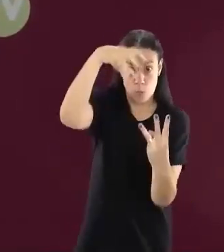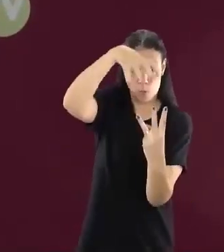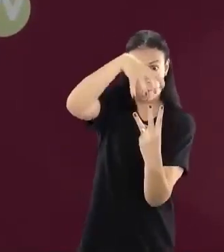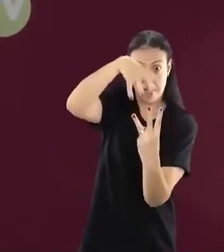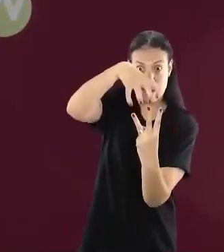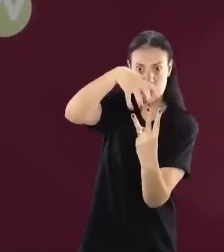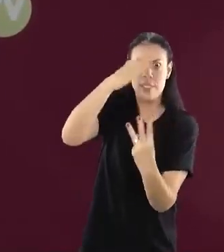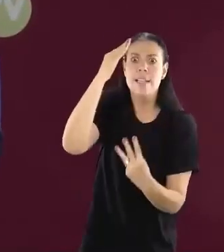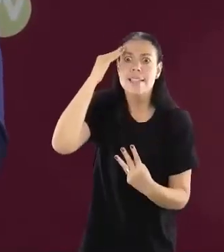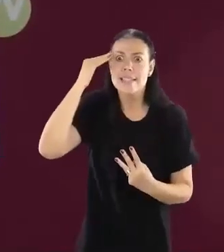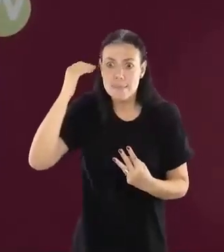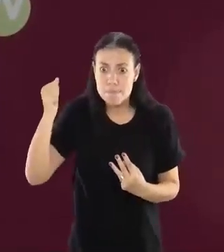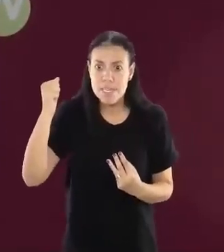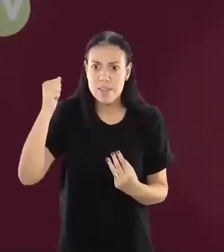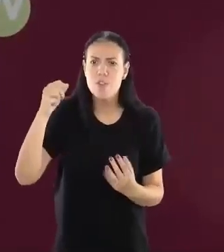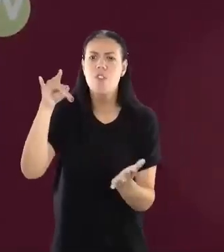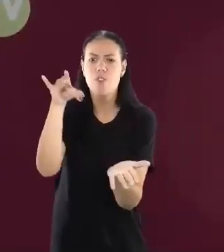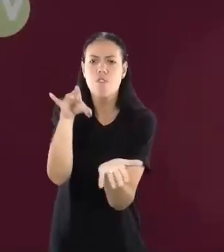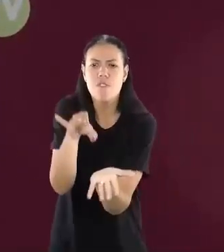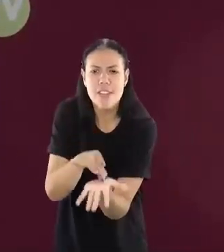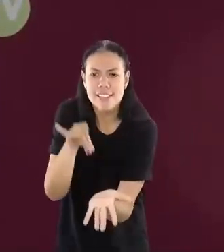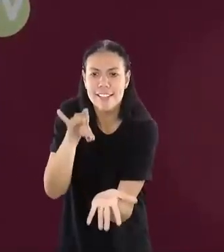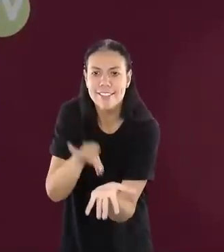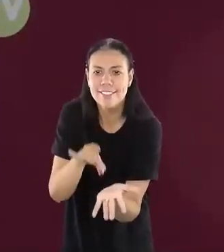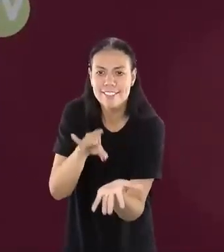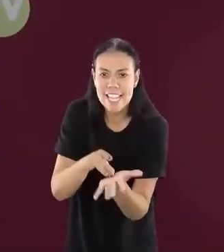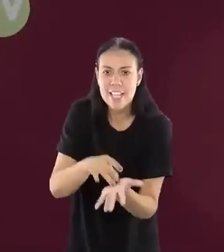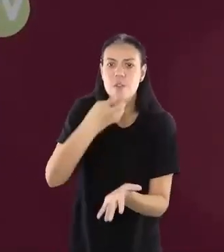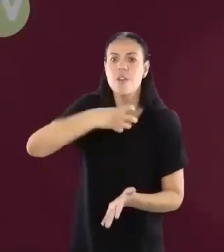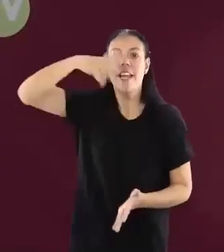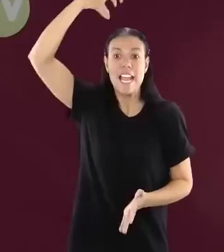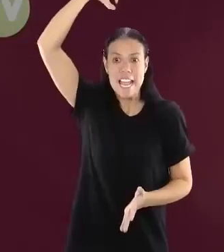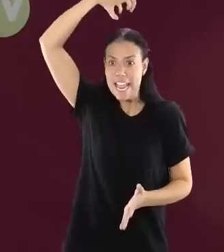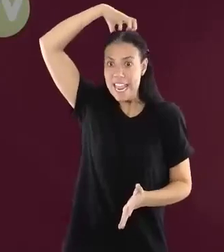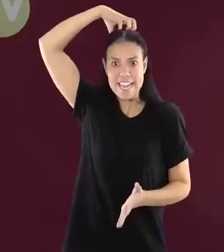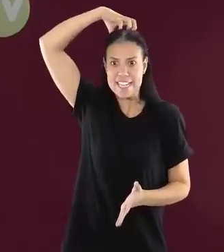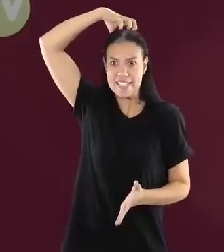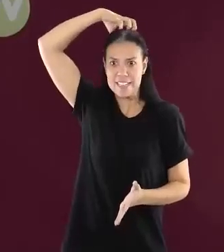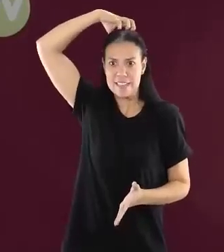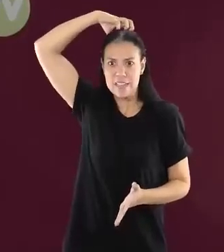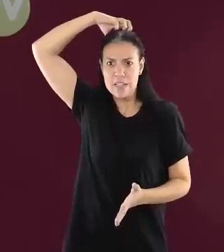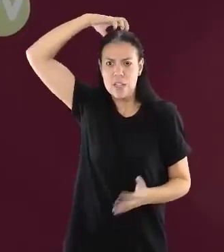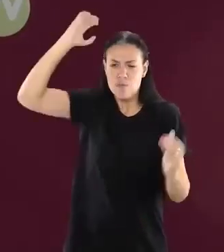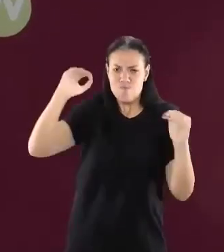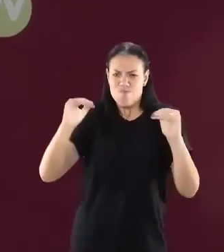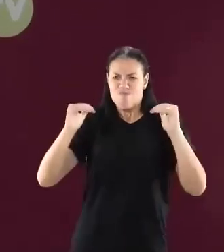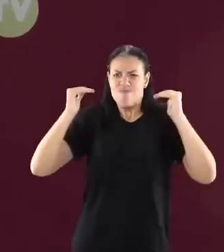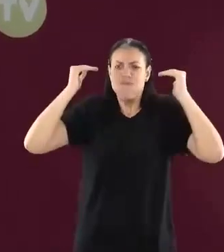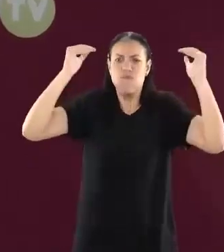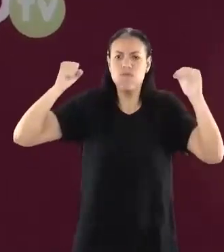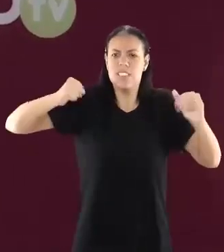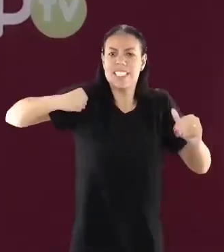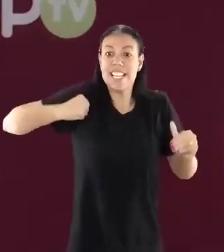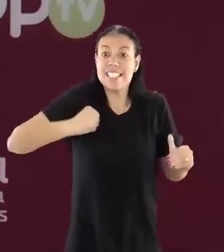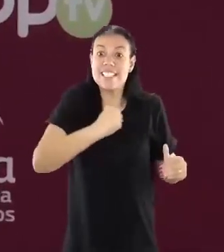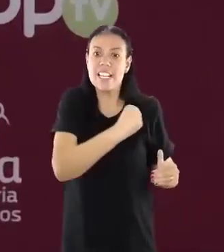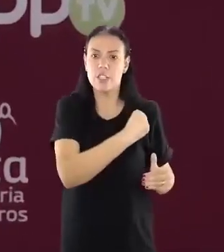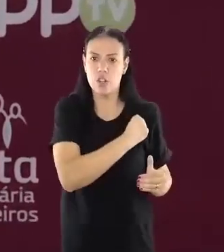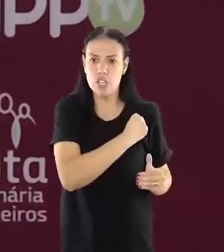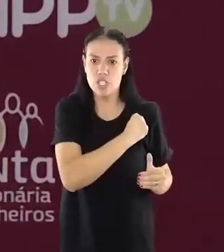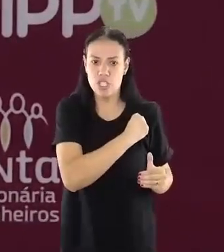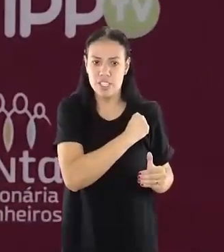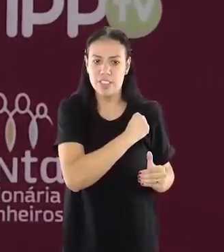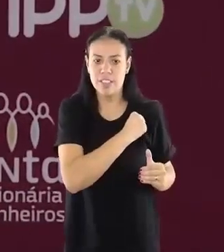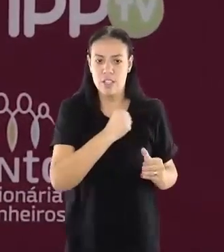Presentearam-no com incenso, porque sabiam que esse menino era o grande sumo sacerdote, aquele que deveria oferecer a si mesmo